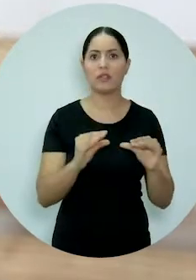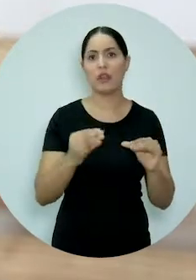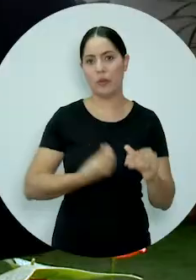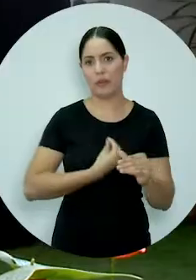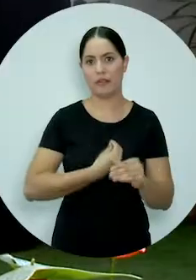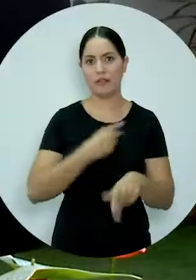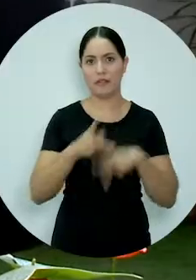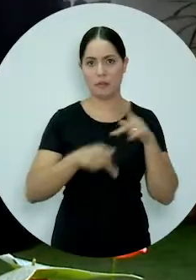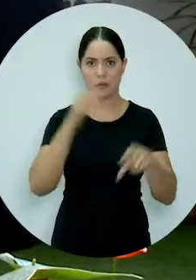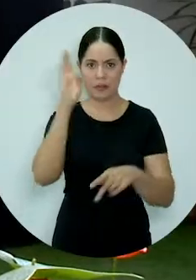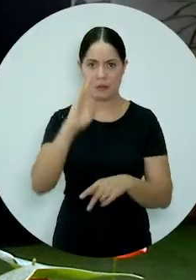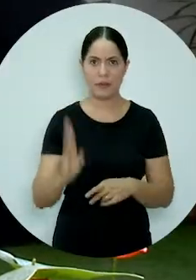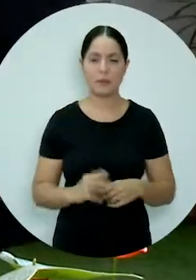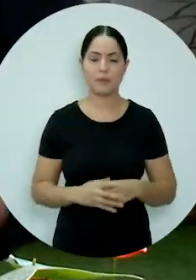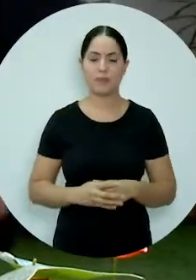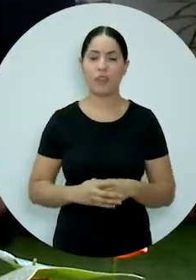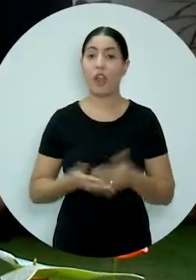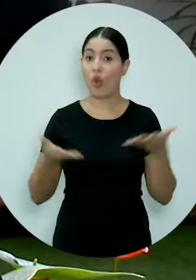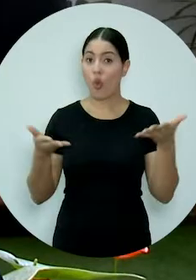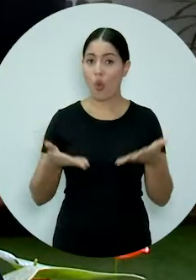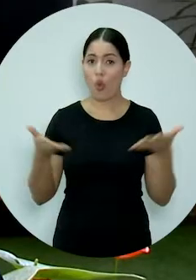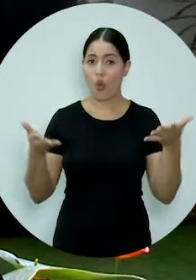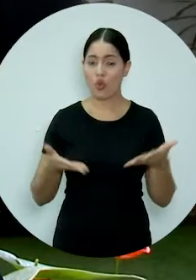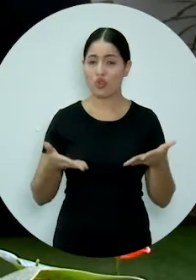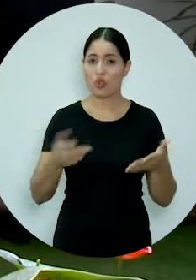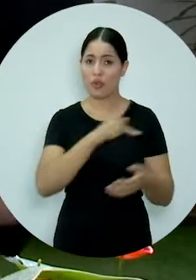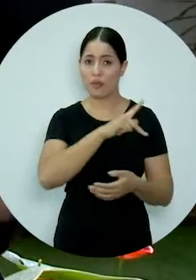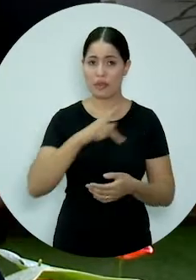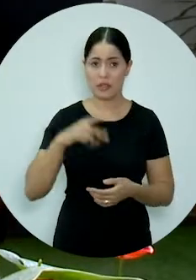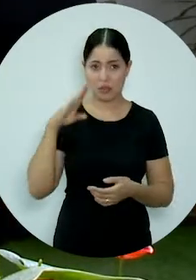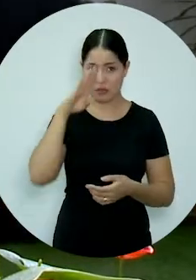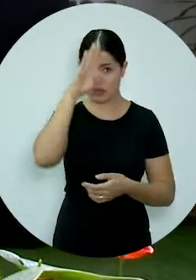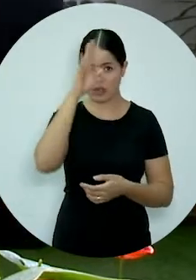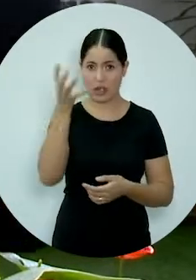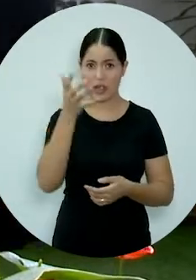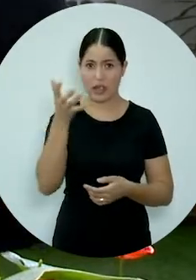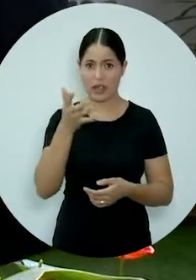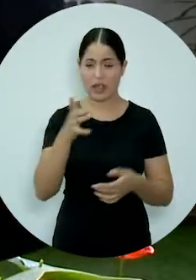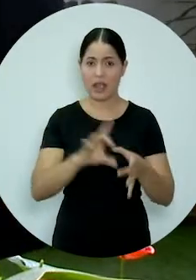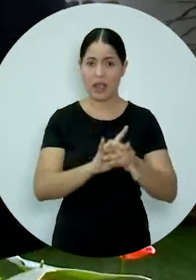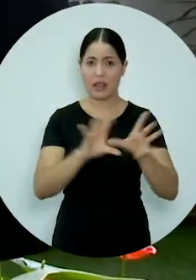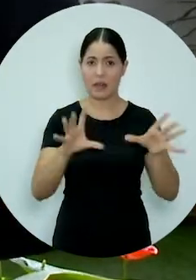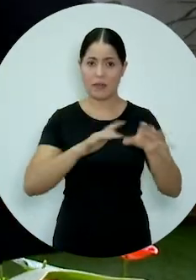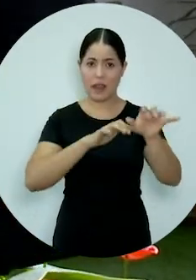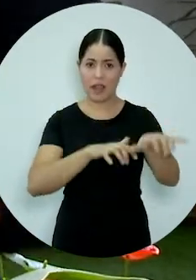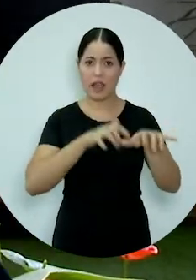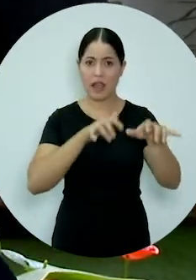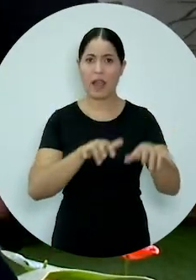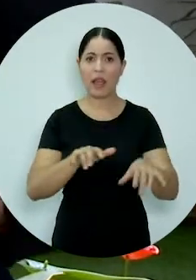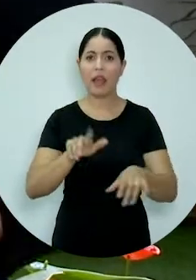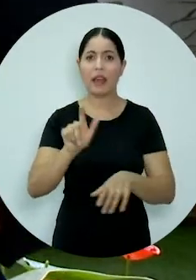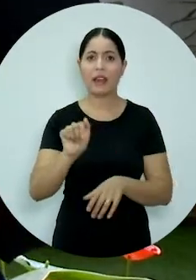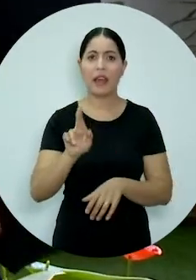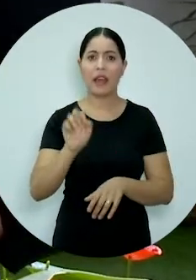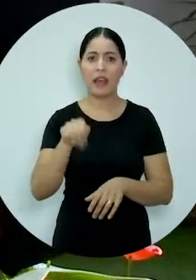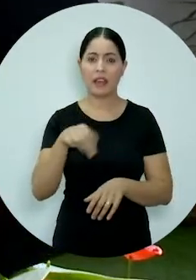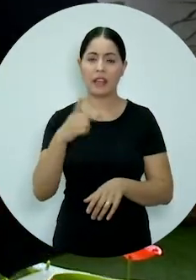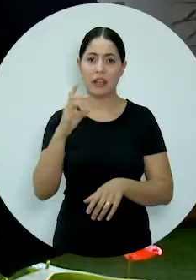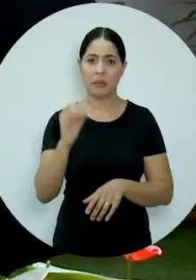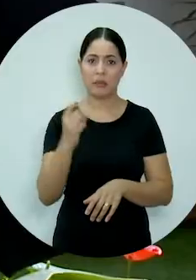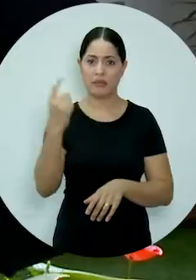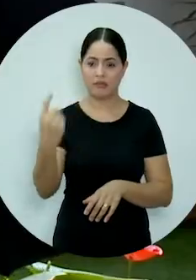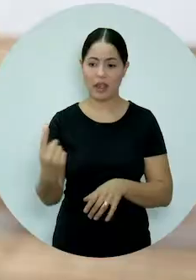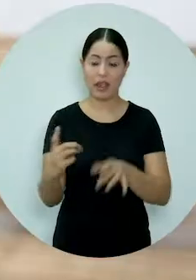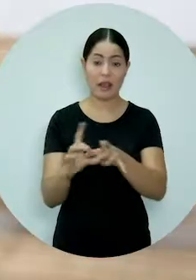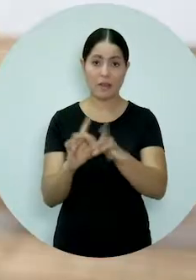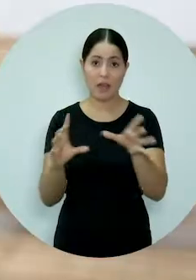tranquilidade. E hoje o presidente da República quer legalizar o garimpo no Brasil. De alguma forma isso pode prejudicar os povos